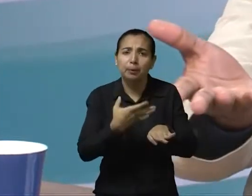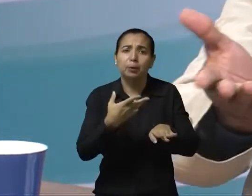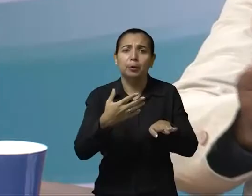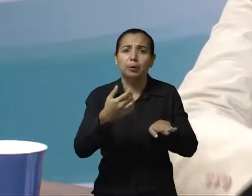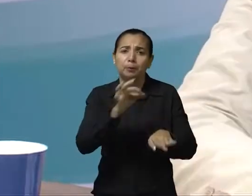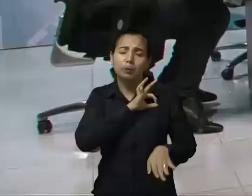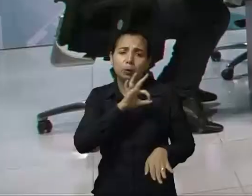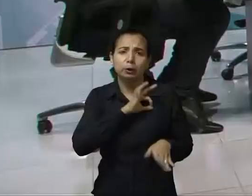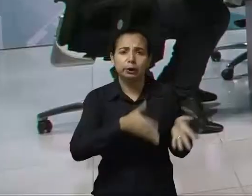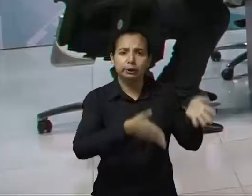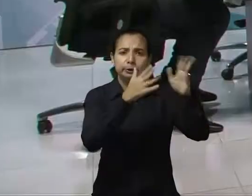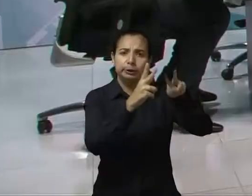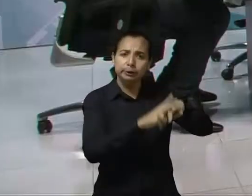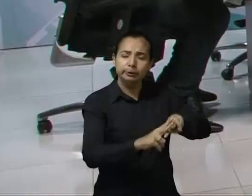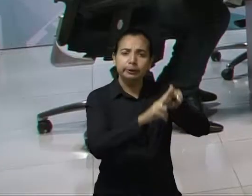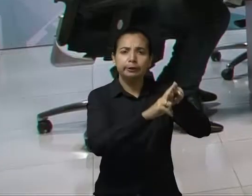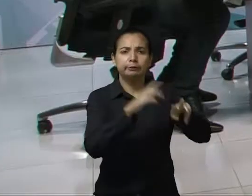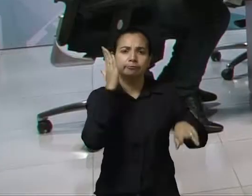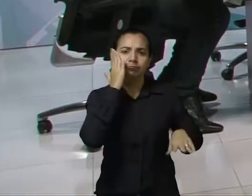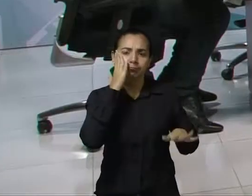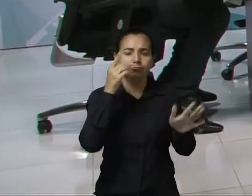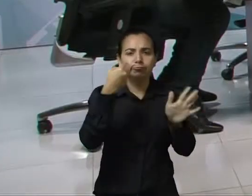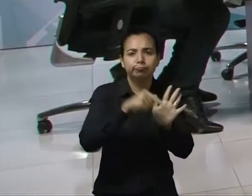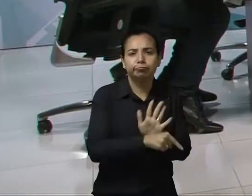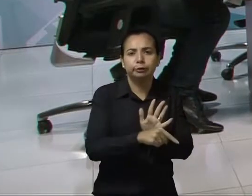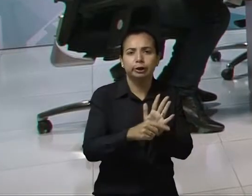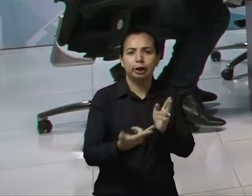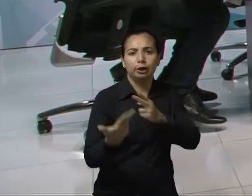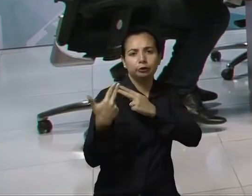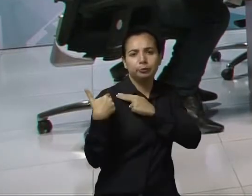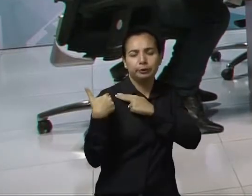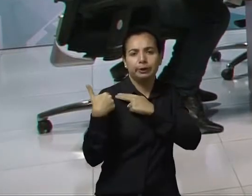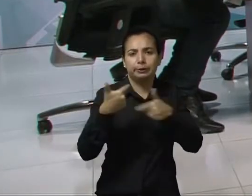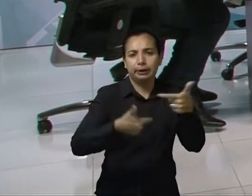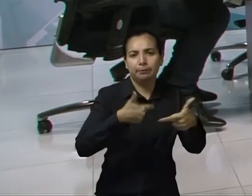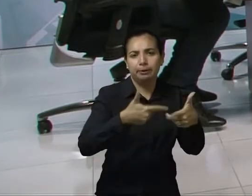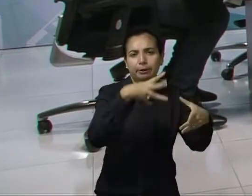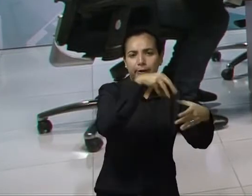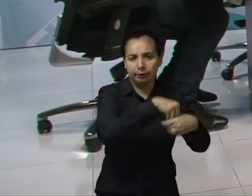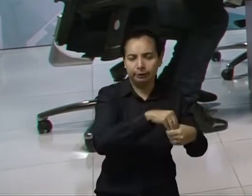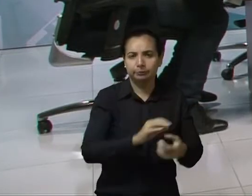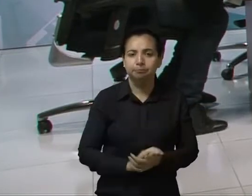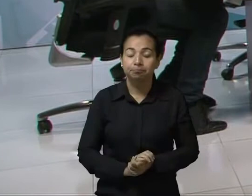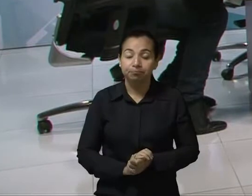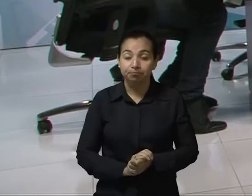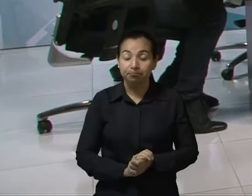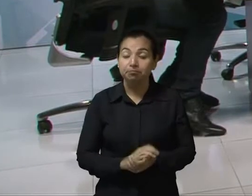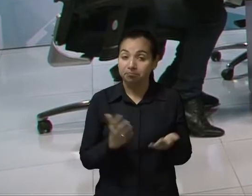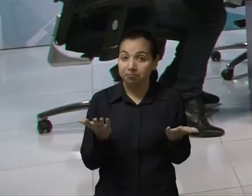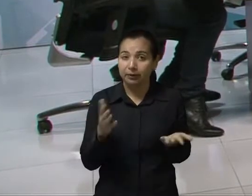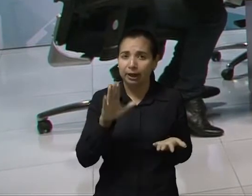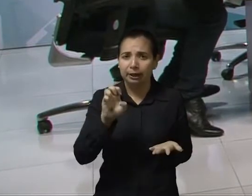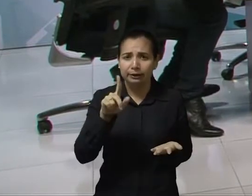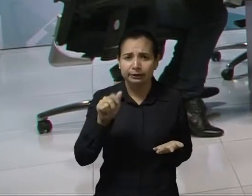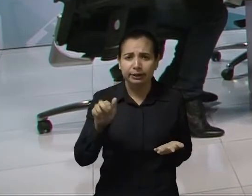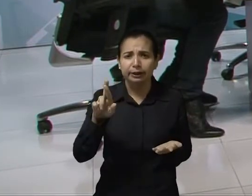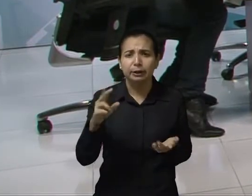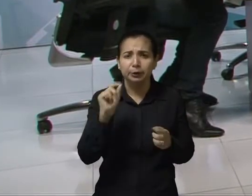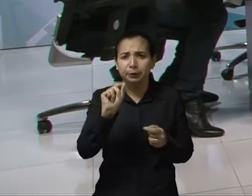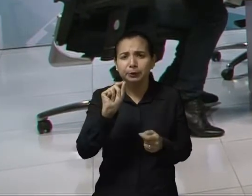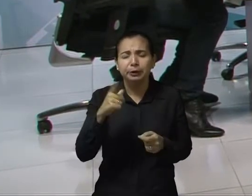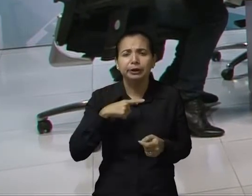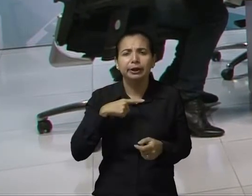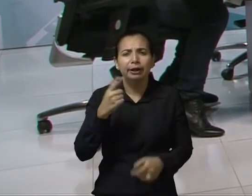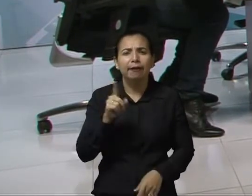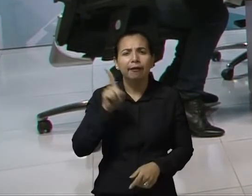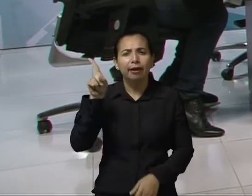seja, especializada. Professor César, essa criação, me parece que originariamente o autor é o senador Cássio Cunha Lima,